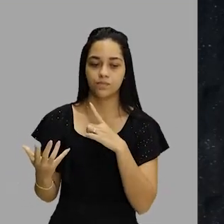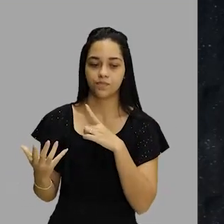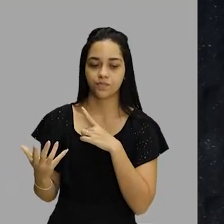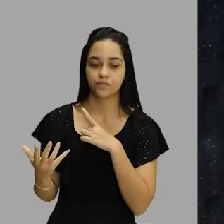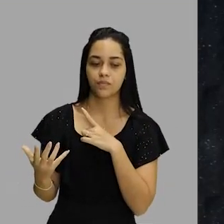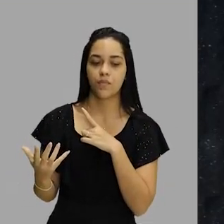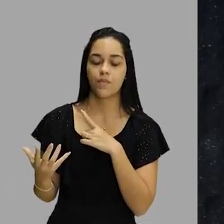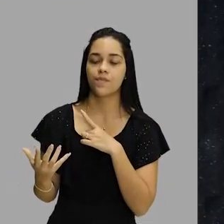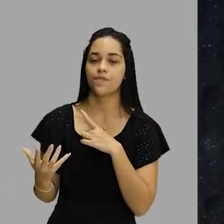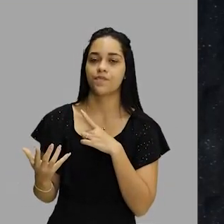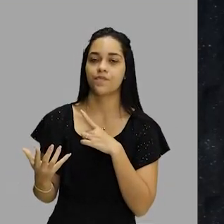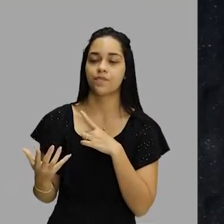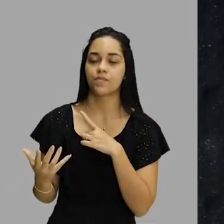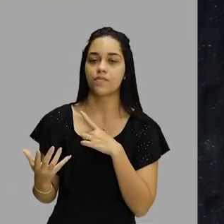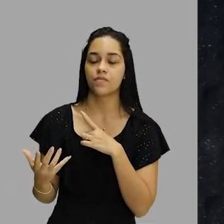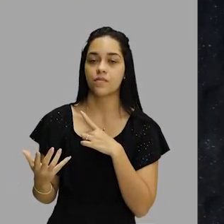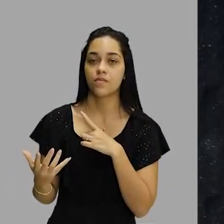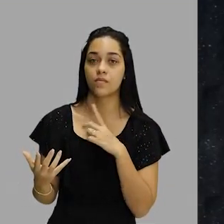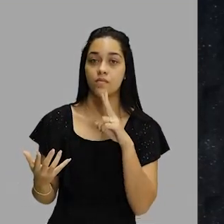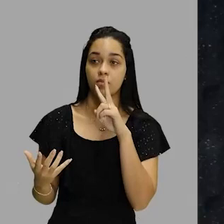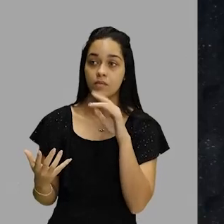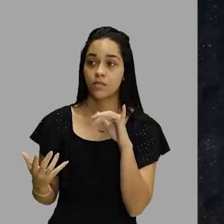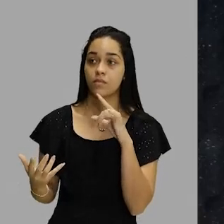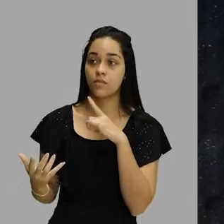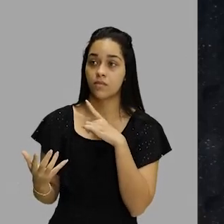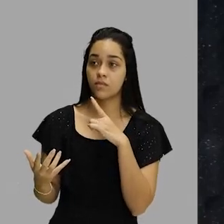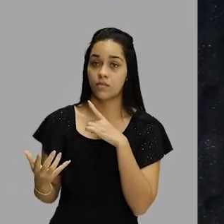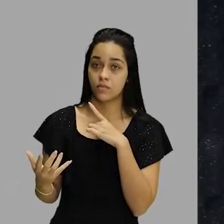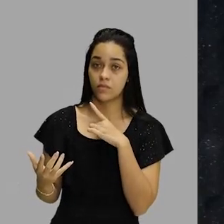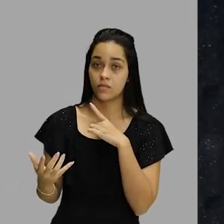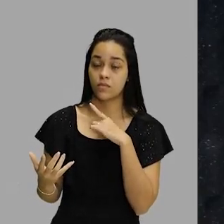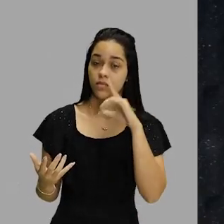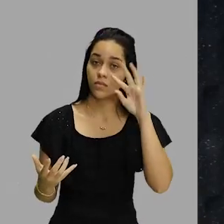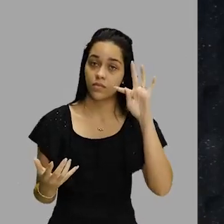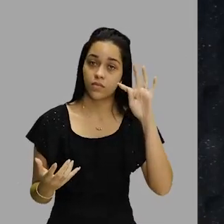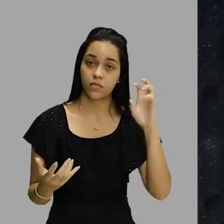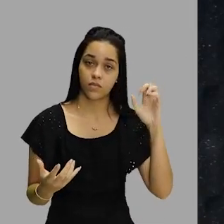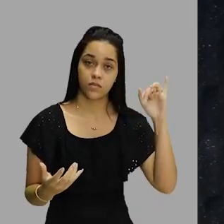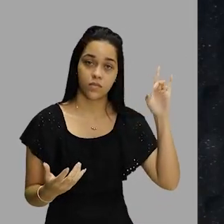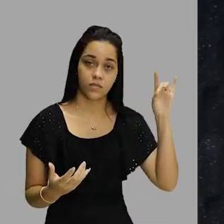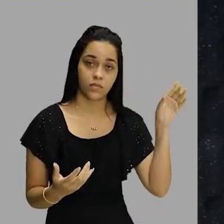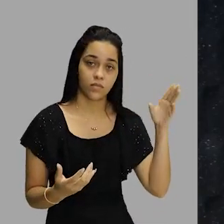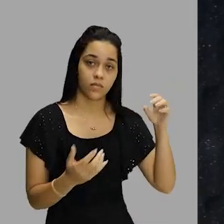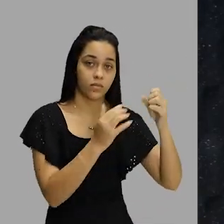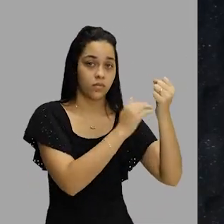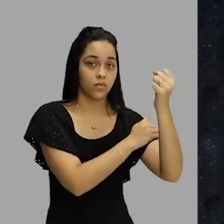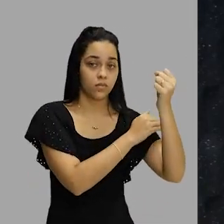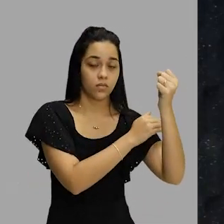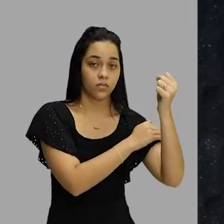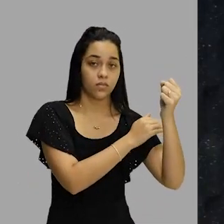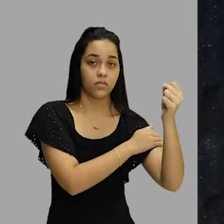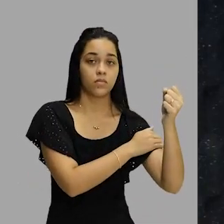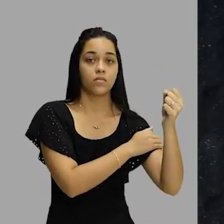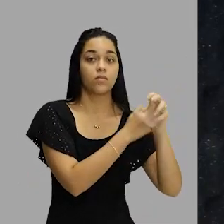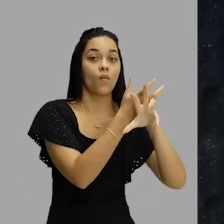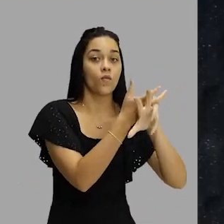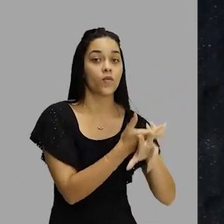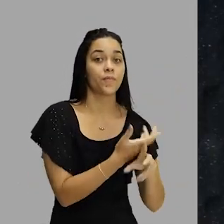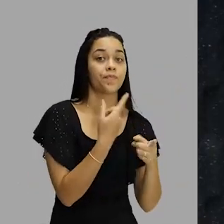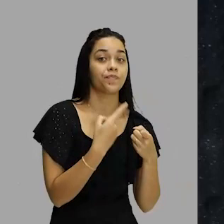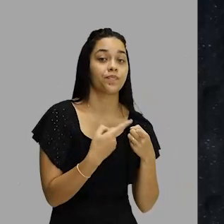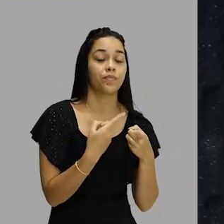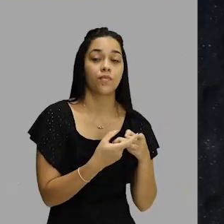seu movimento, ele vai fazer parte do tecido muscular estriado esquelético, porque essa é